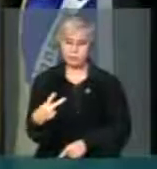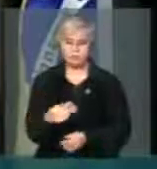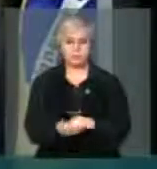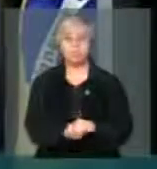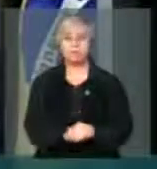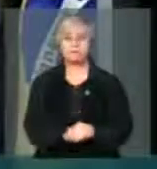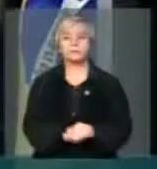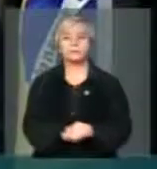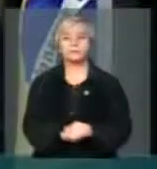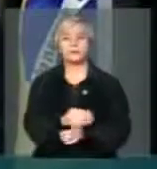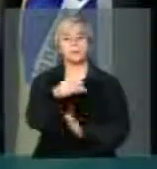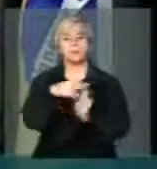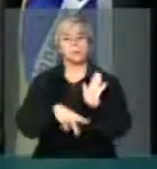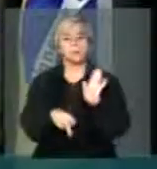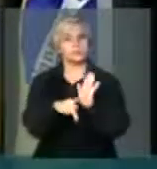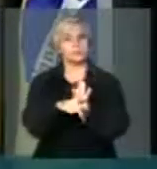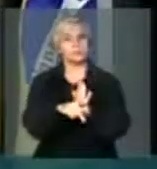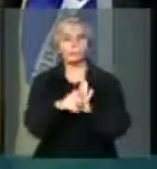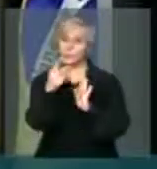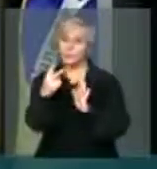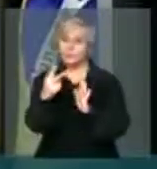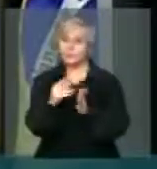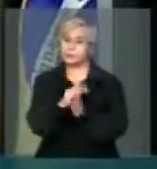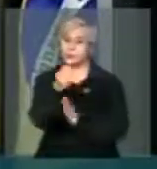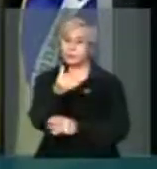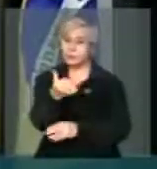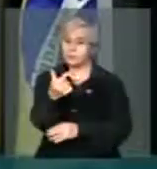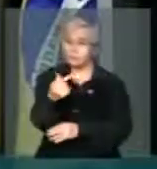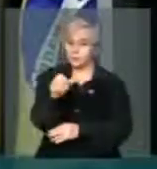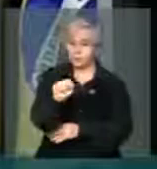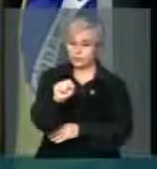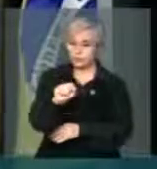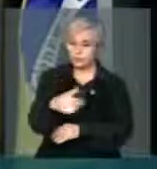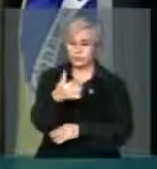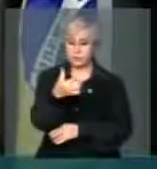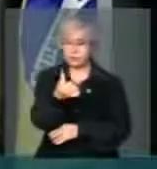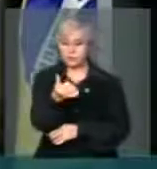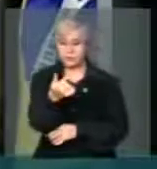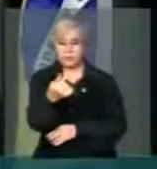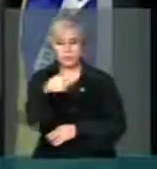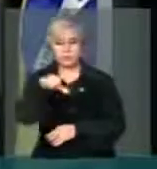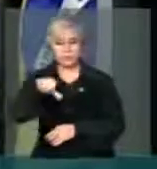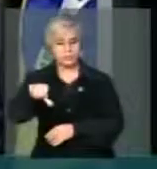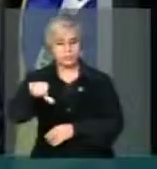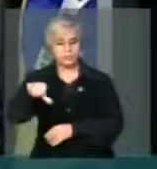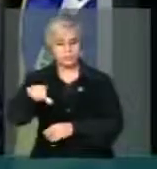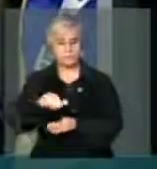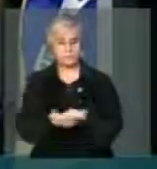plural, mais duas medidas provisórias, a 678 e a 679.